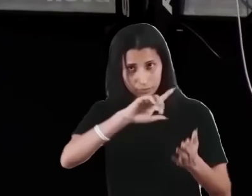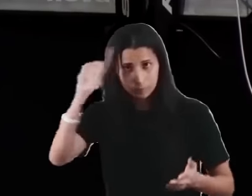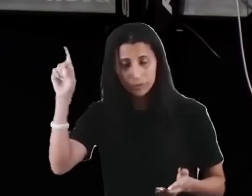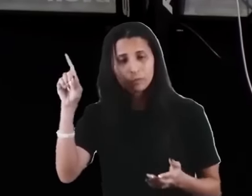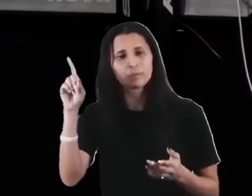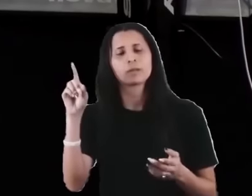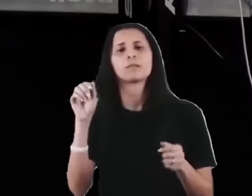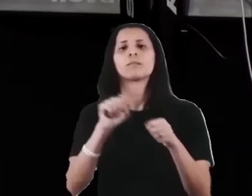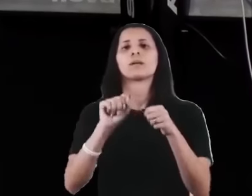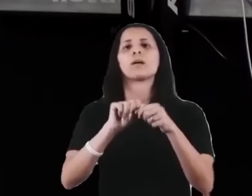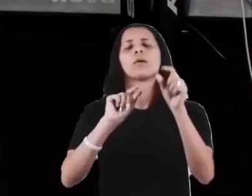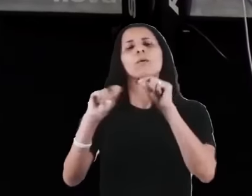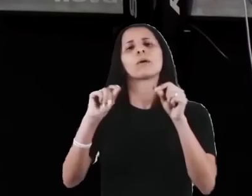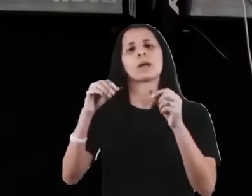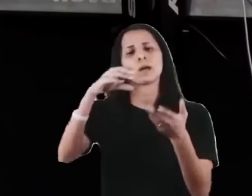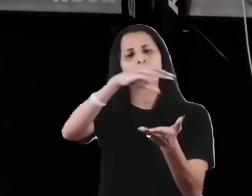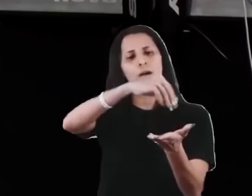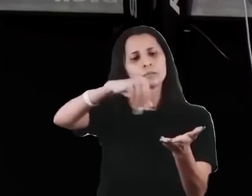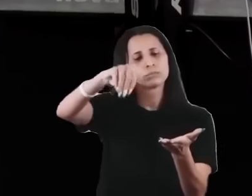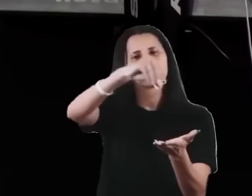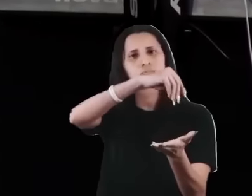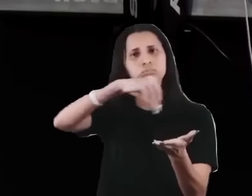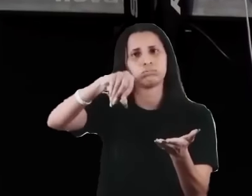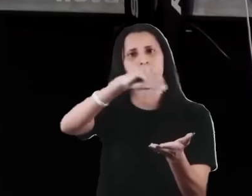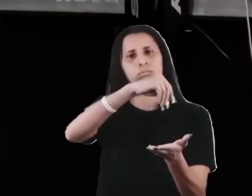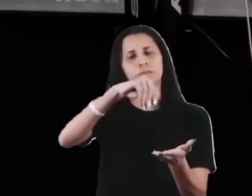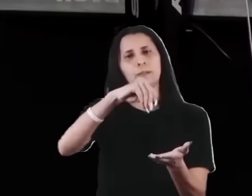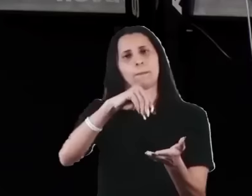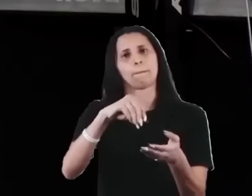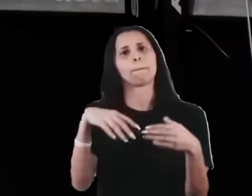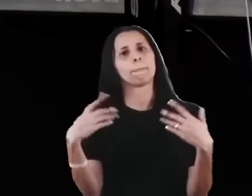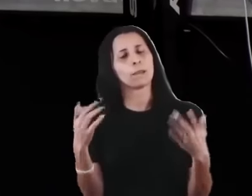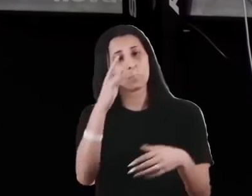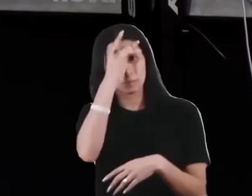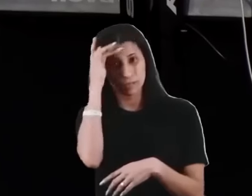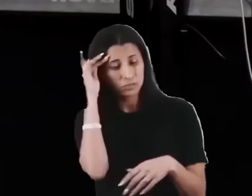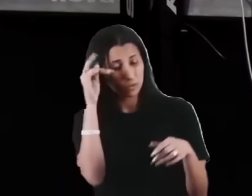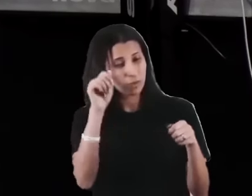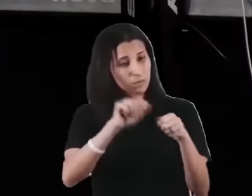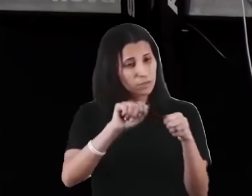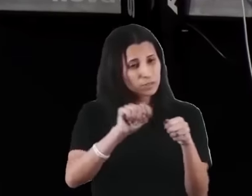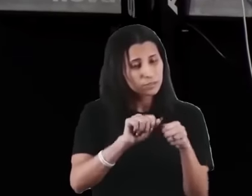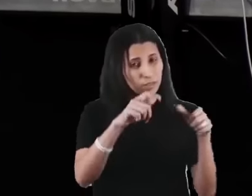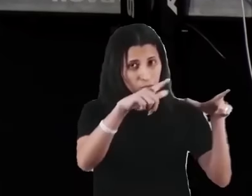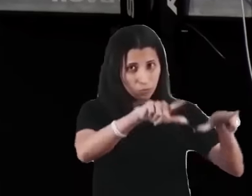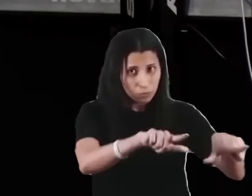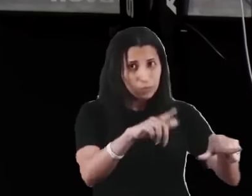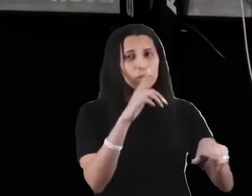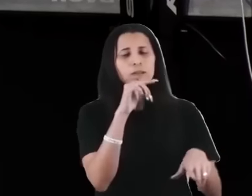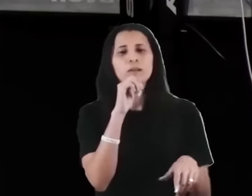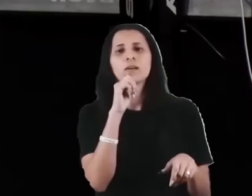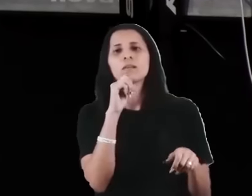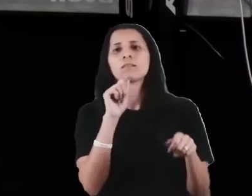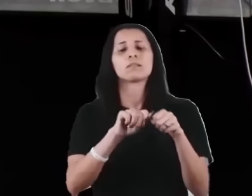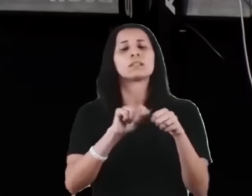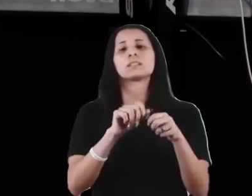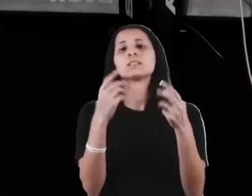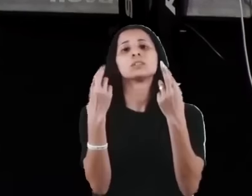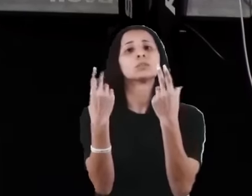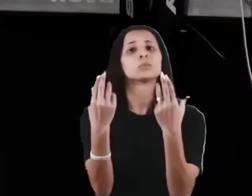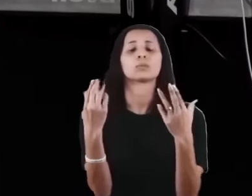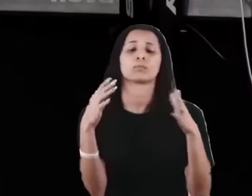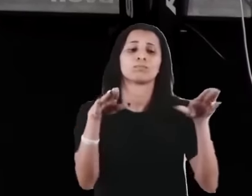poço e se jogar na areia em cima Quem fez o bolso fazia meio que uma armadilha para só ele encontrar um